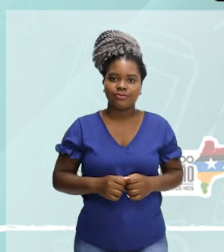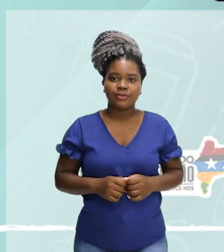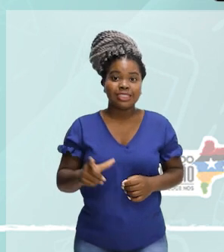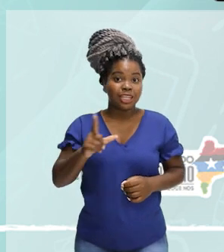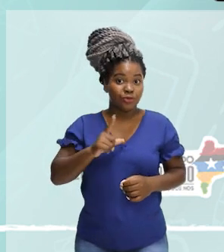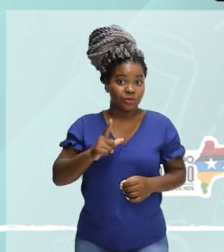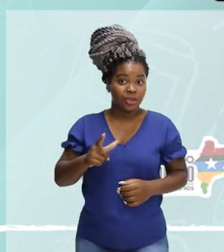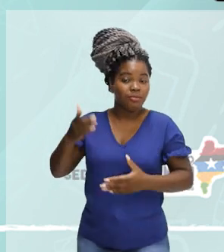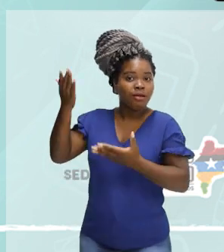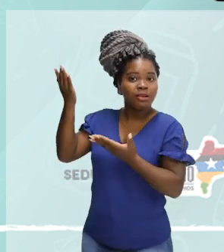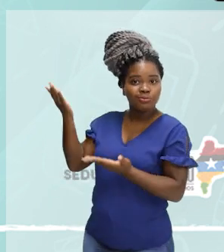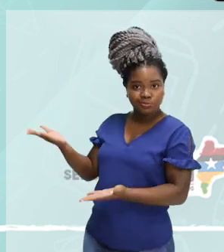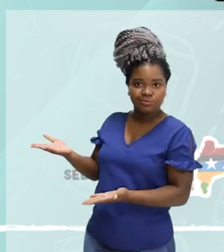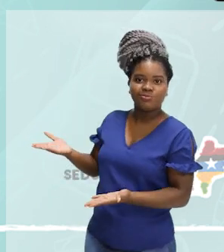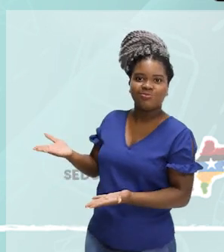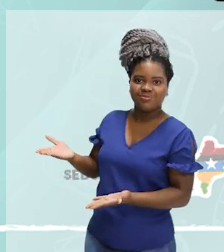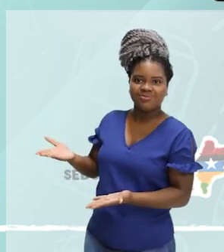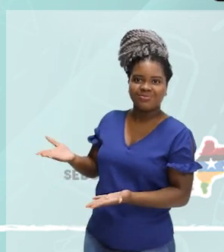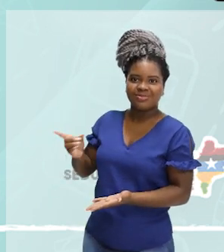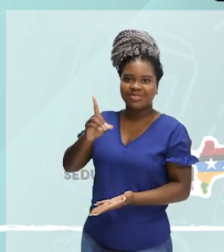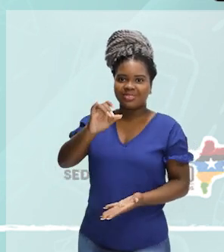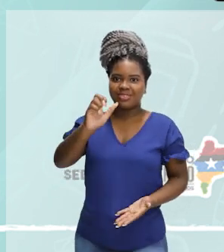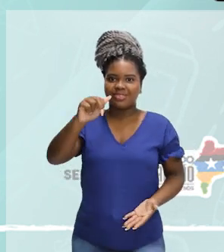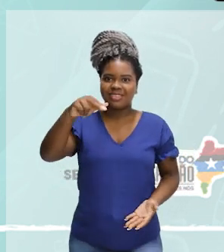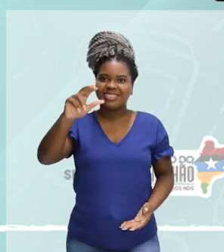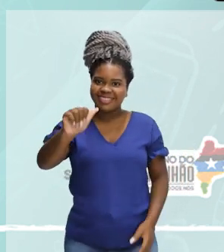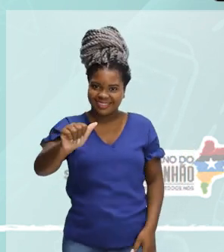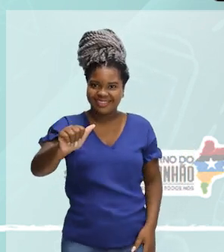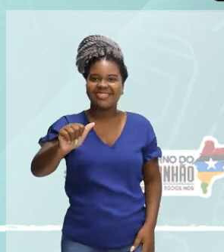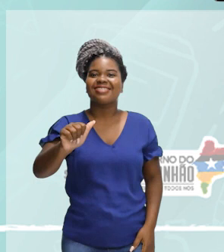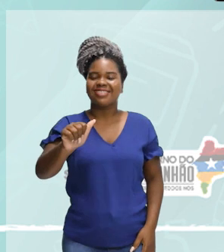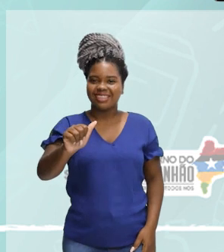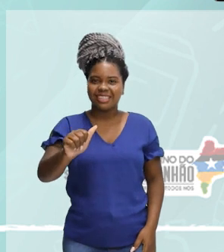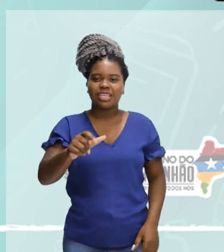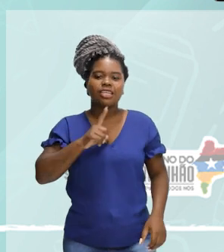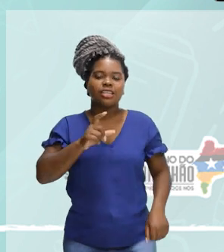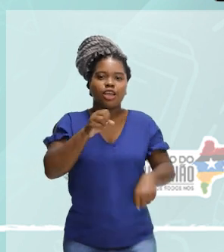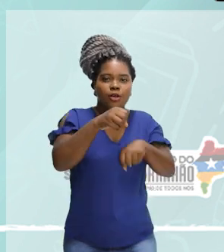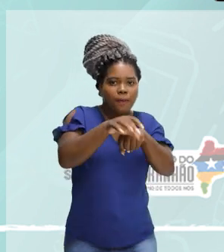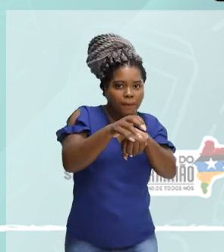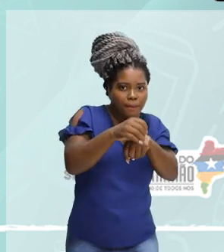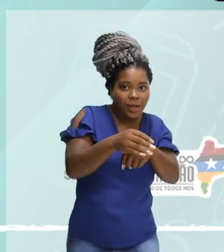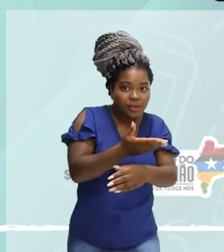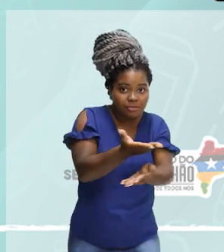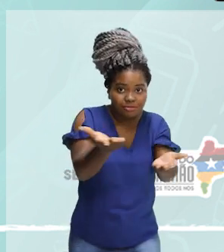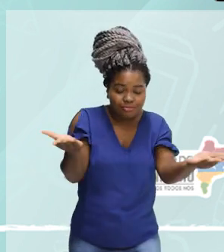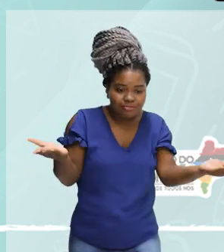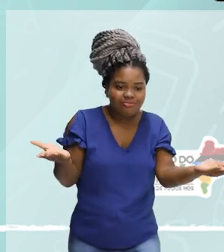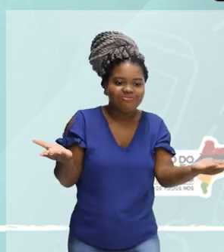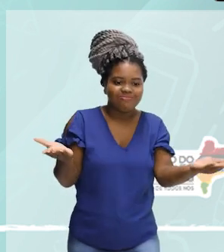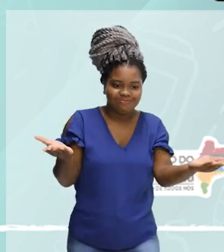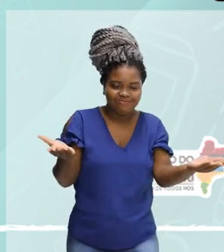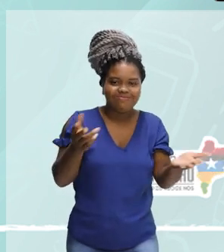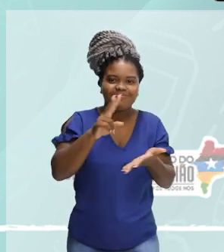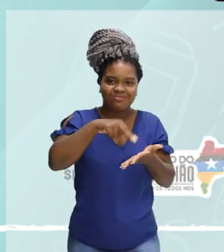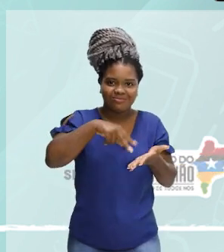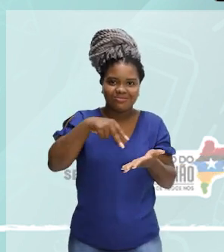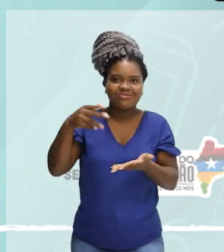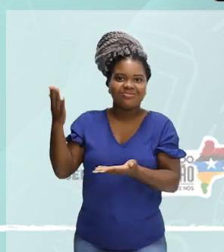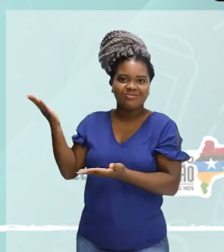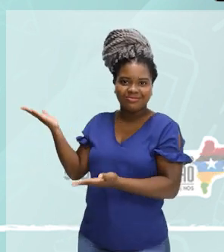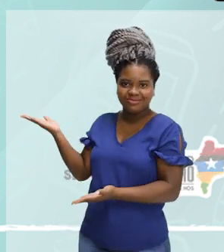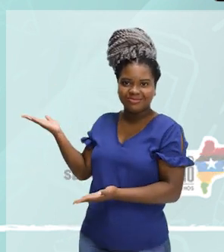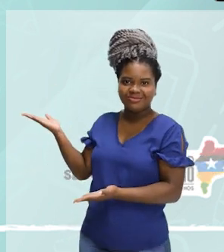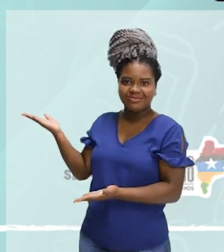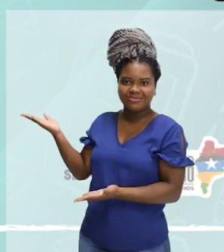Olha só quem apareceu aqui. Diana Gonçalves veio dar aqui uma dica para nós. Ojo, fique de ojo. Em espanhol,